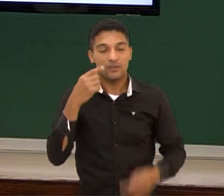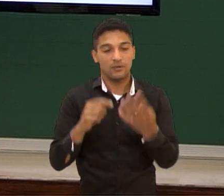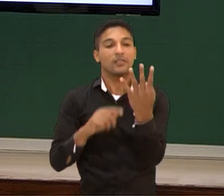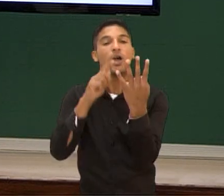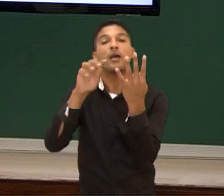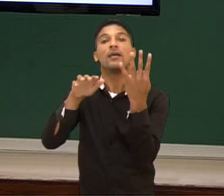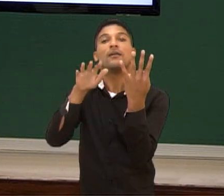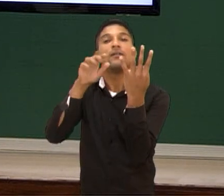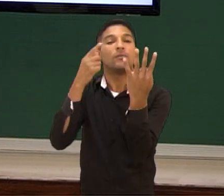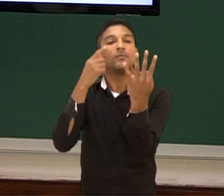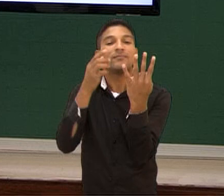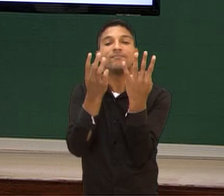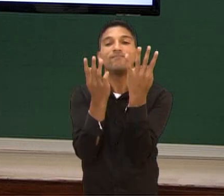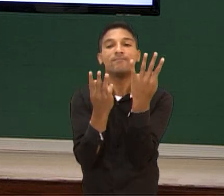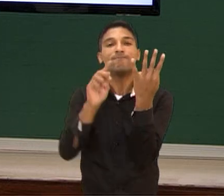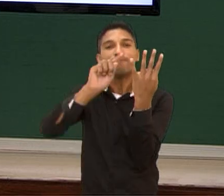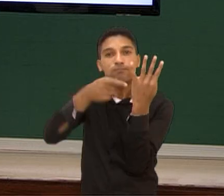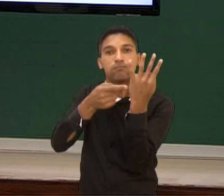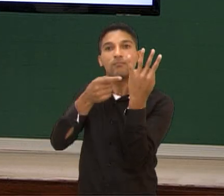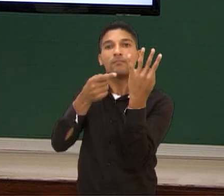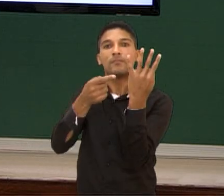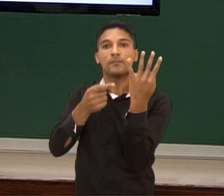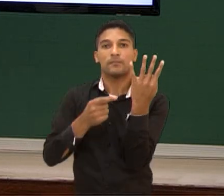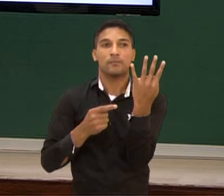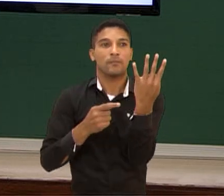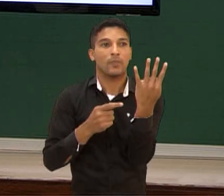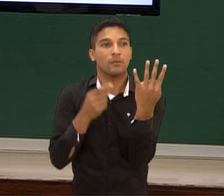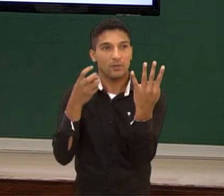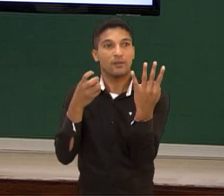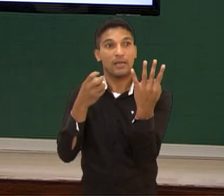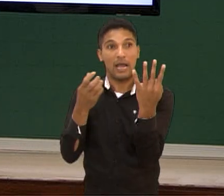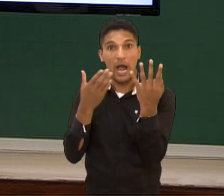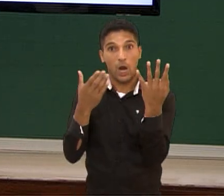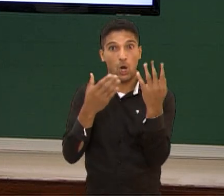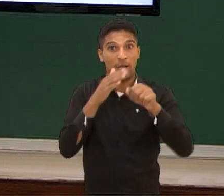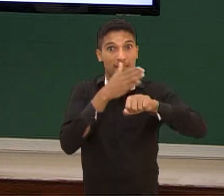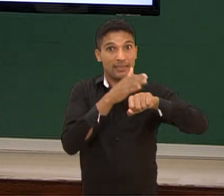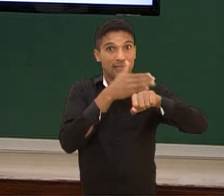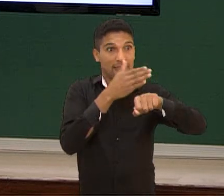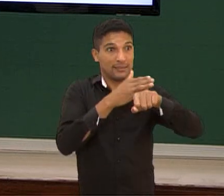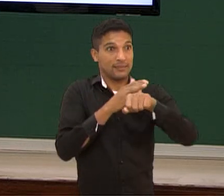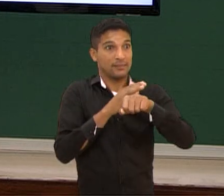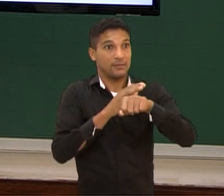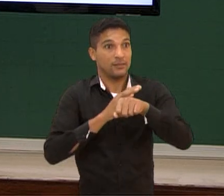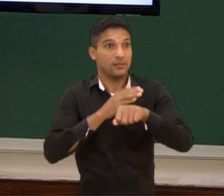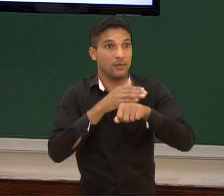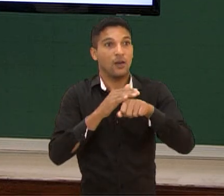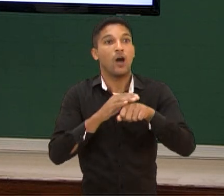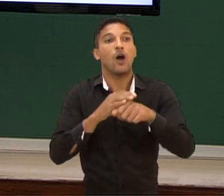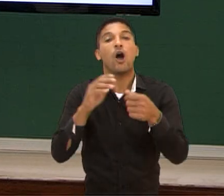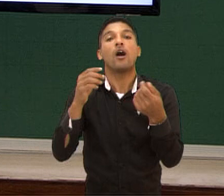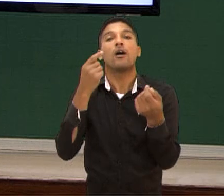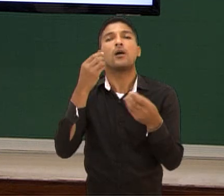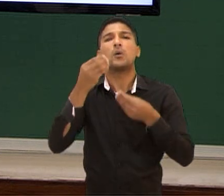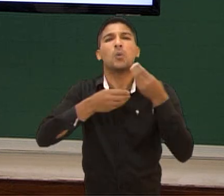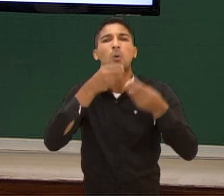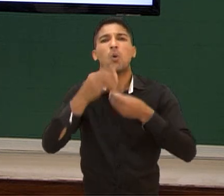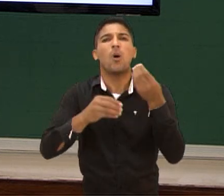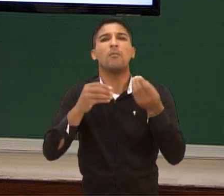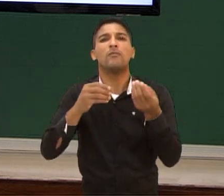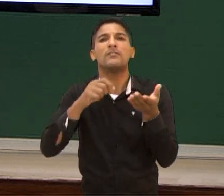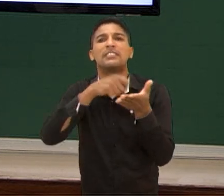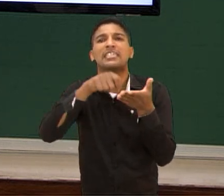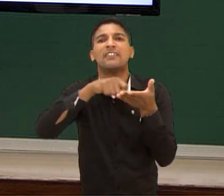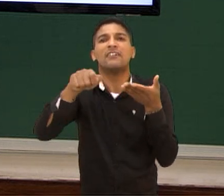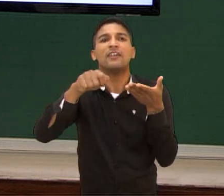quê? 5 décimos. Da mesma forma, vocês vão fazer nesse praticando número 2, que é escreva como se lê cada